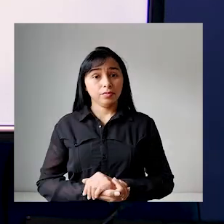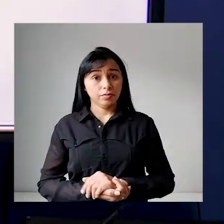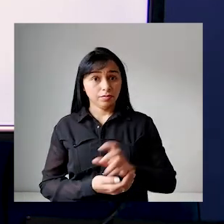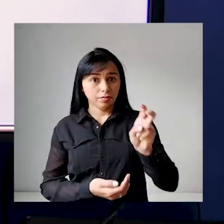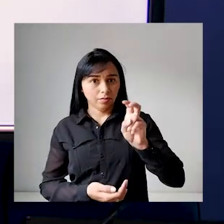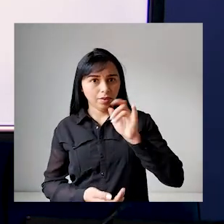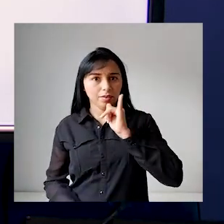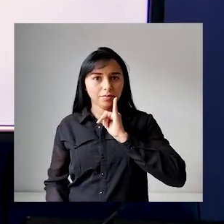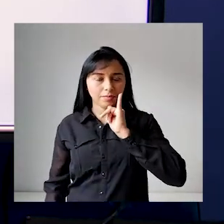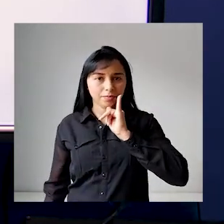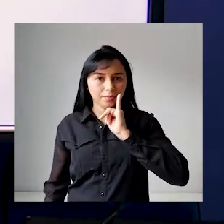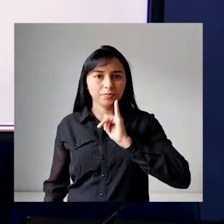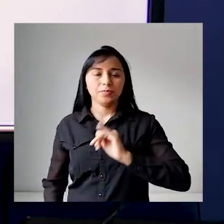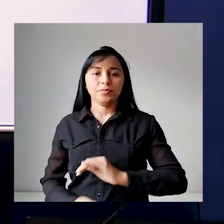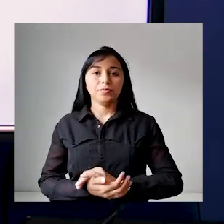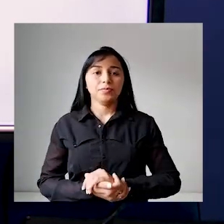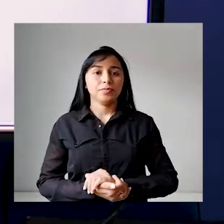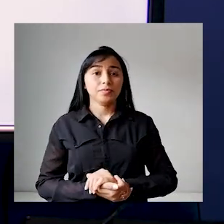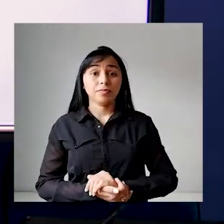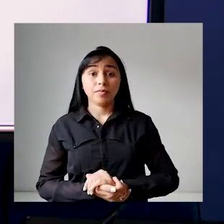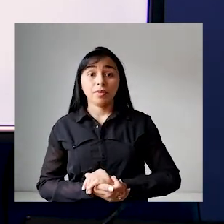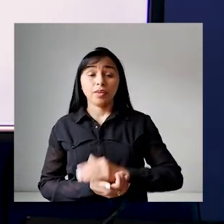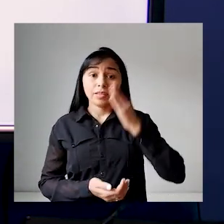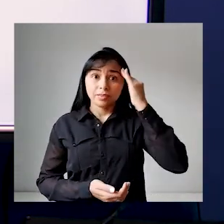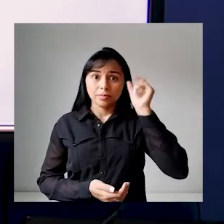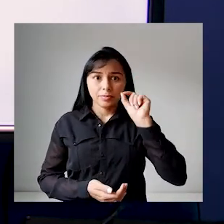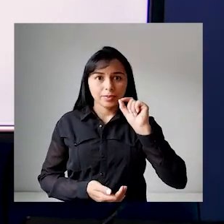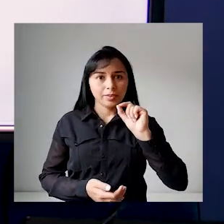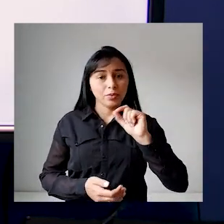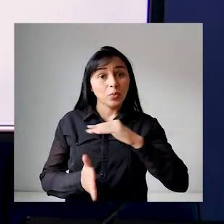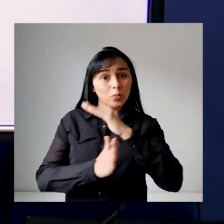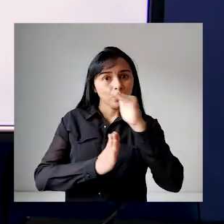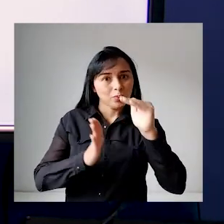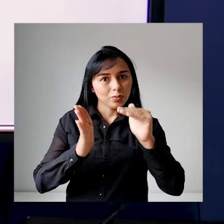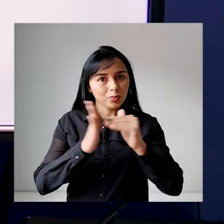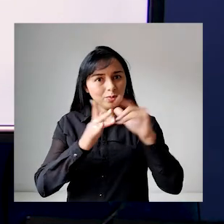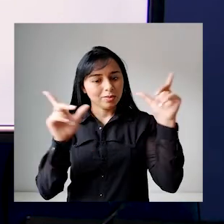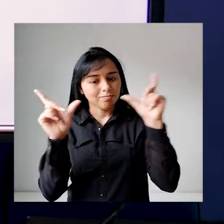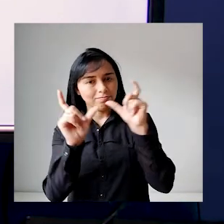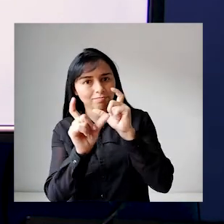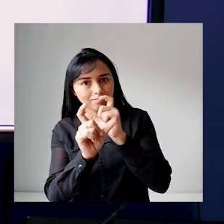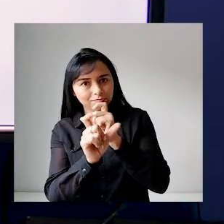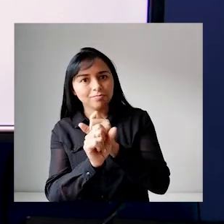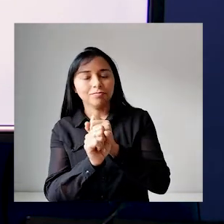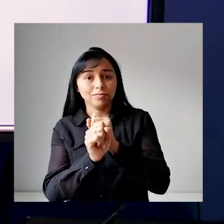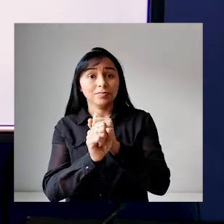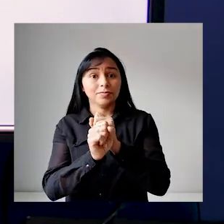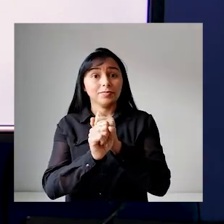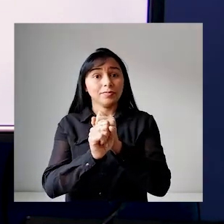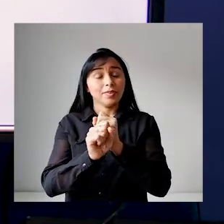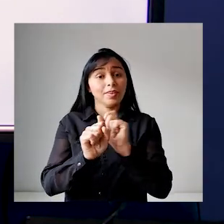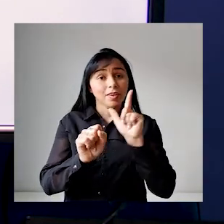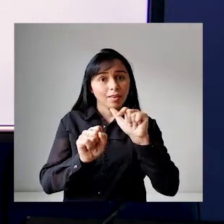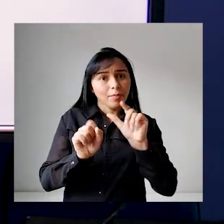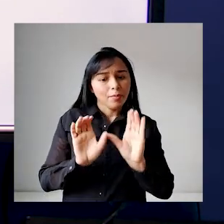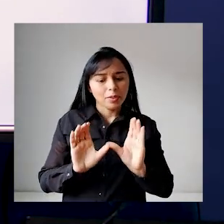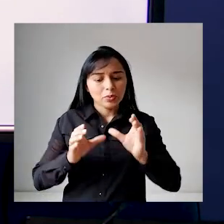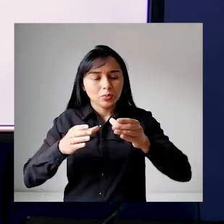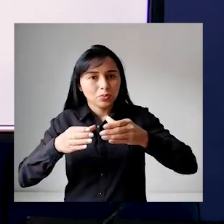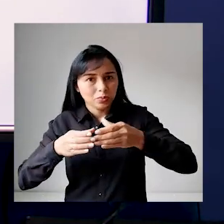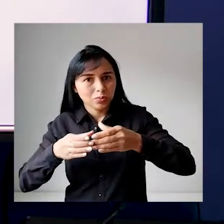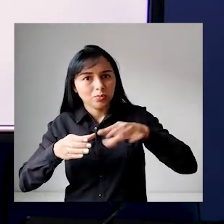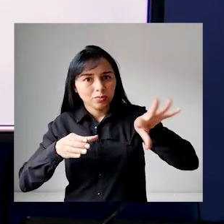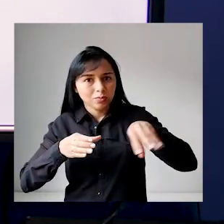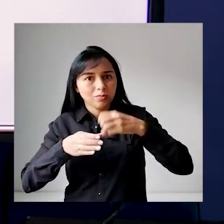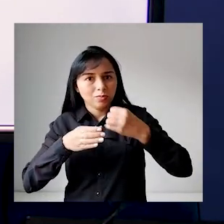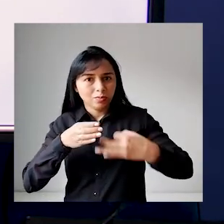Quinto exemplo. Sabendo que todas as expressões seguintes são definidas no conjunto dos números reais,